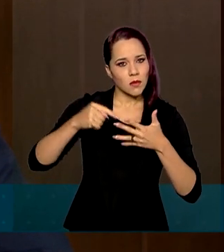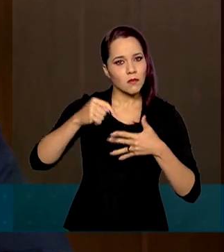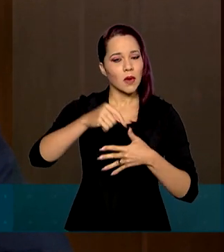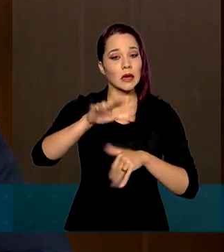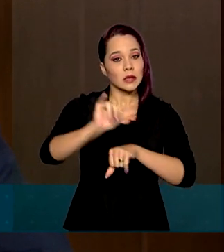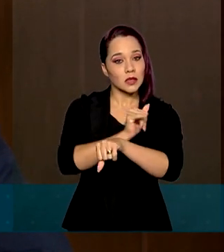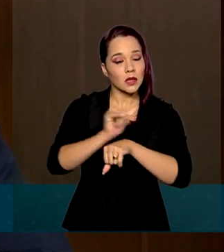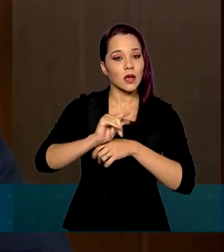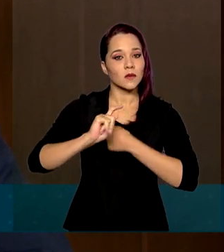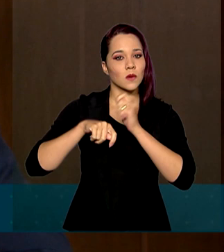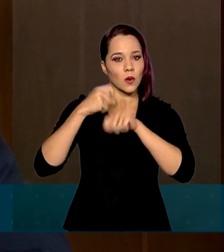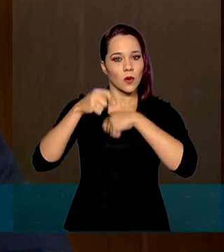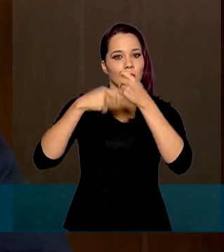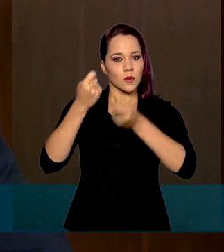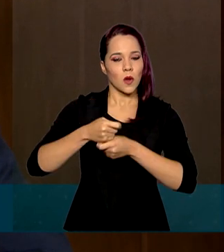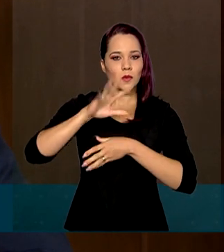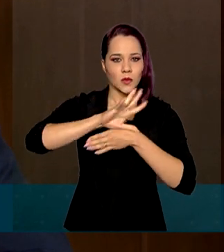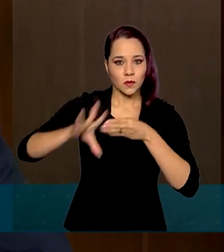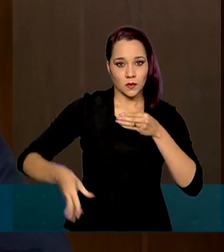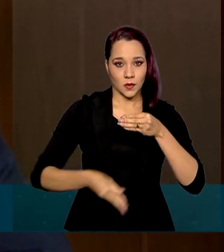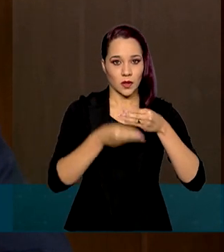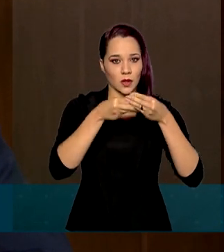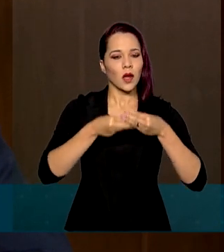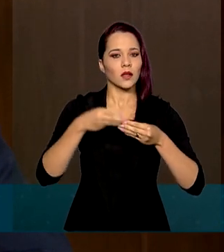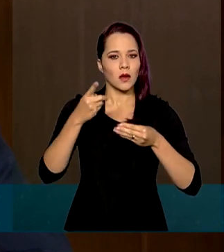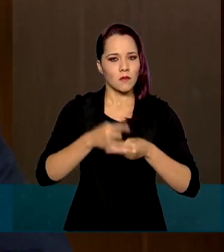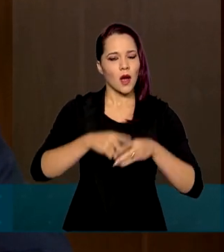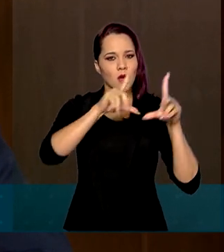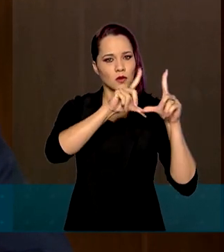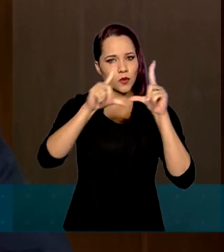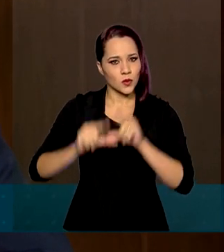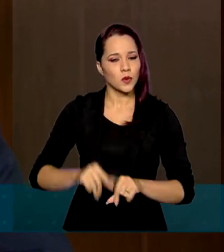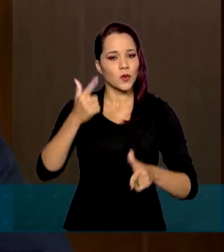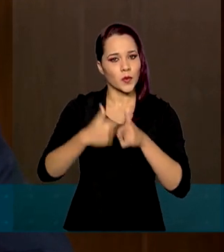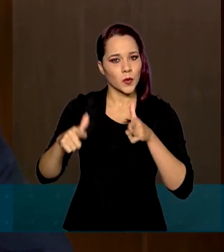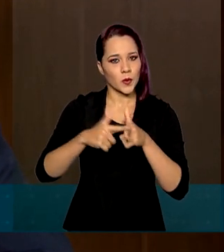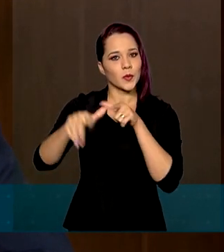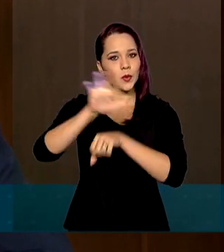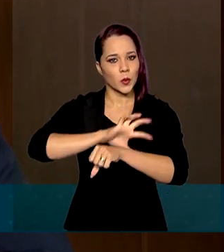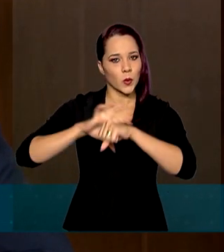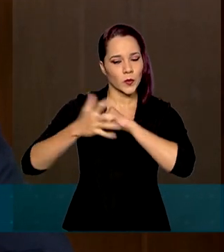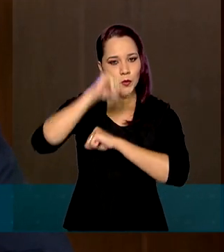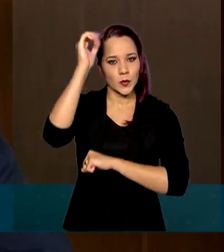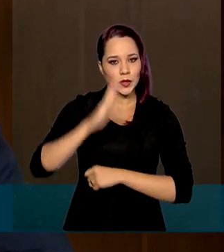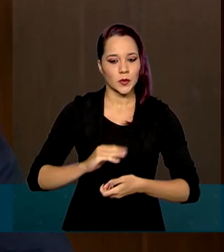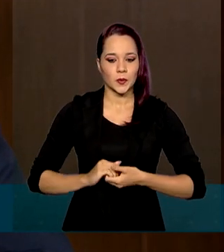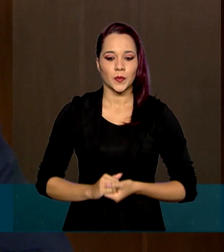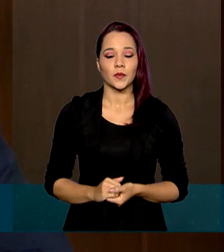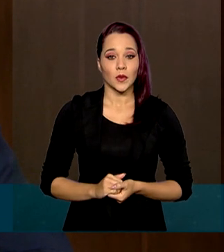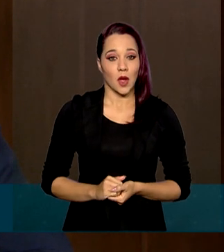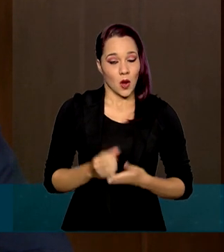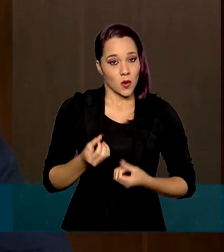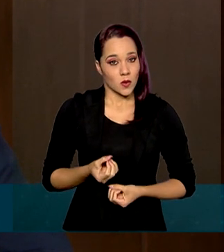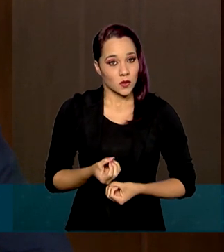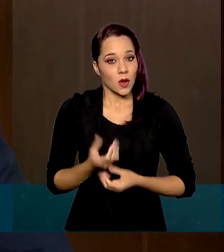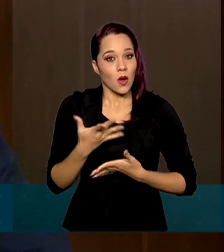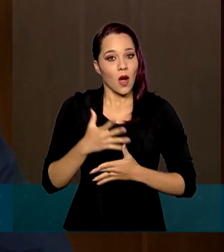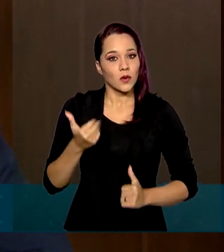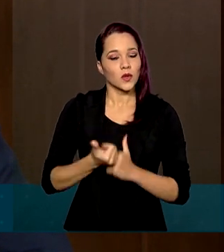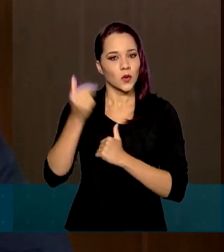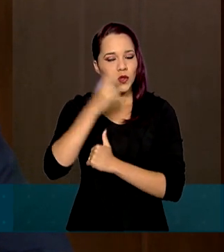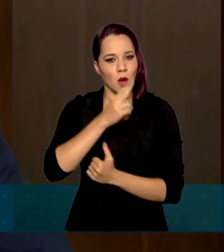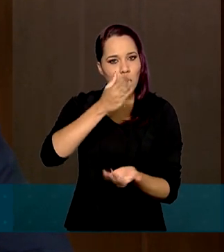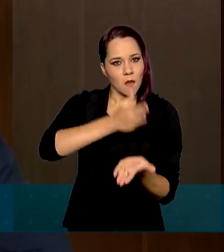das medidas econômicas implementadas para amortecer os impactos da pandemia. Concedeu auxílio emergencial em